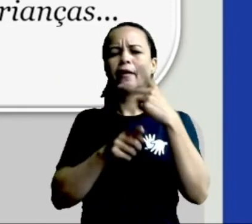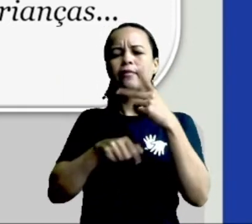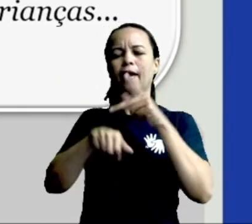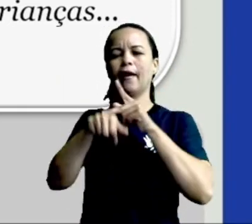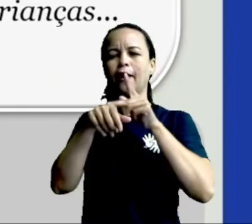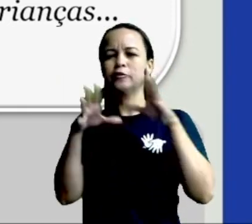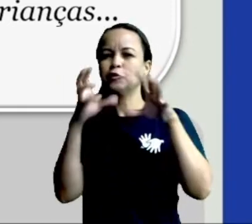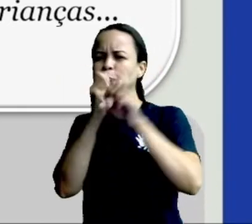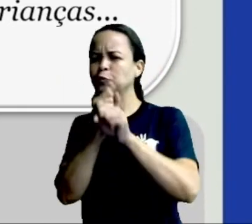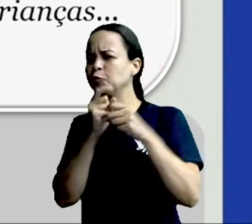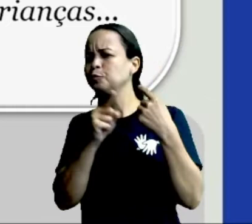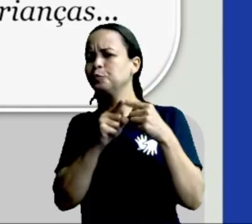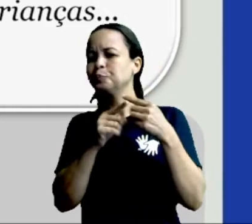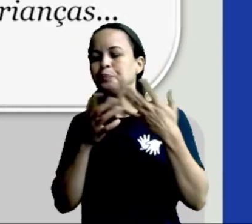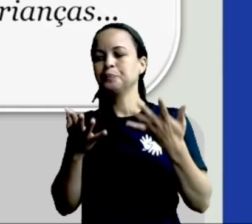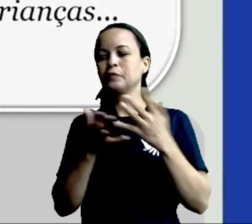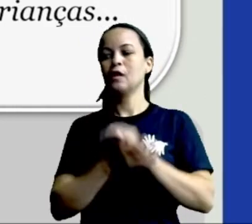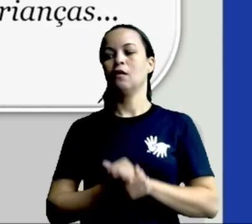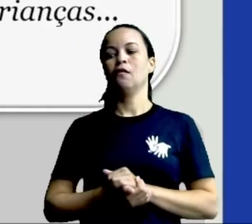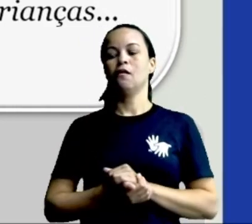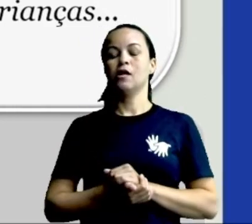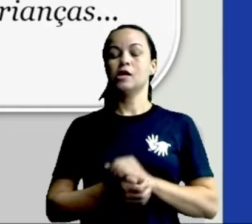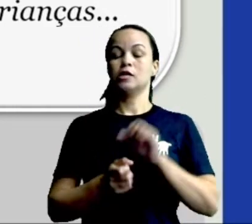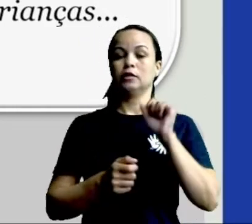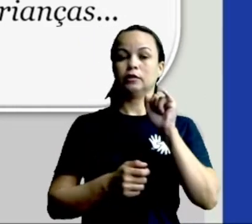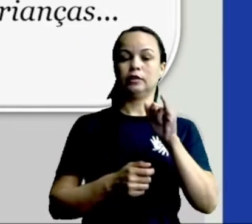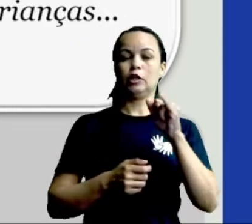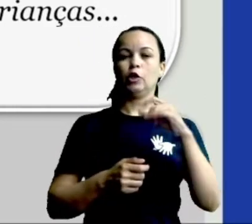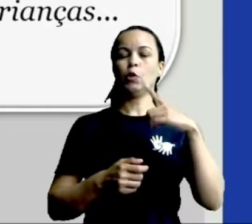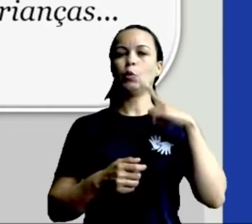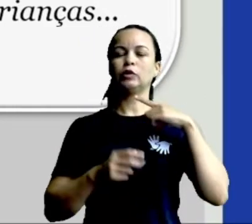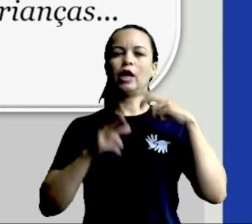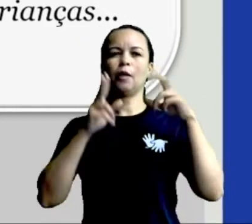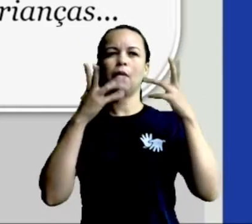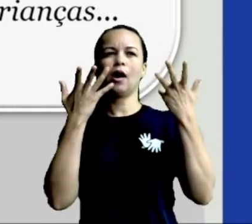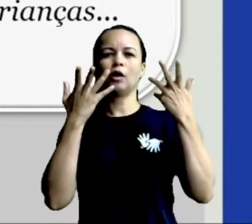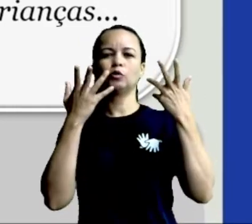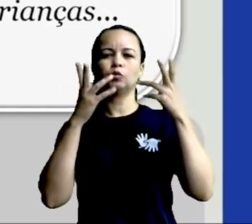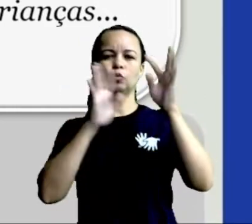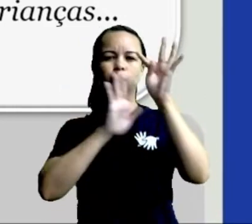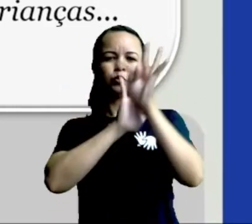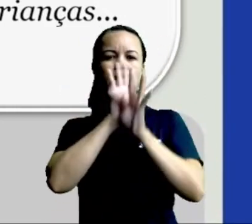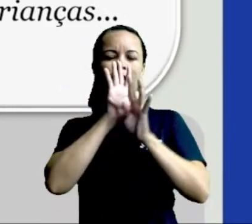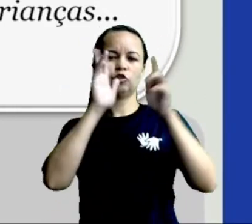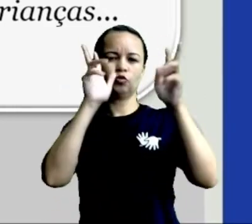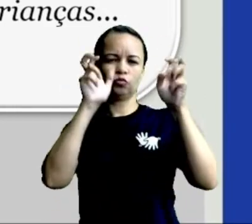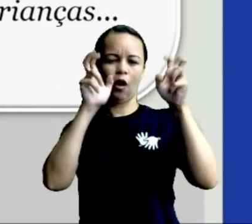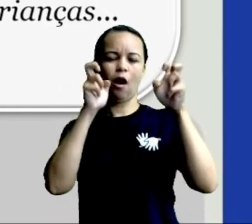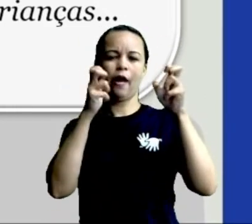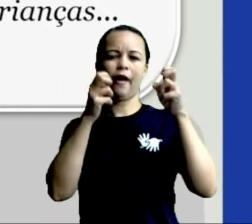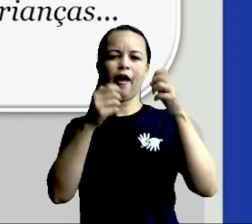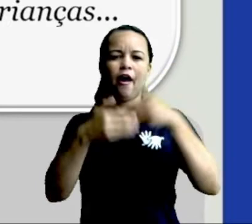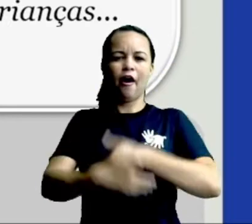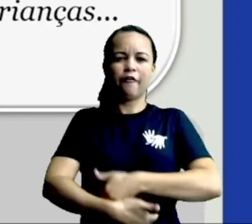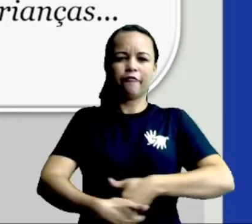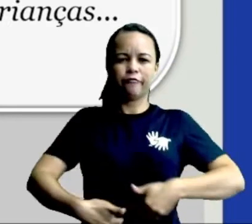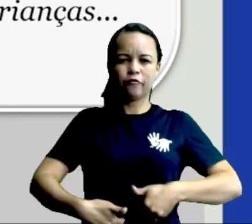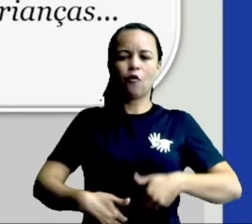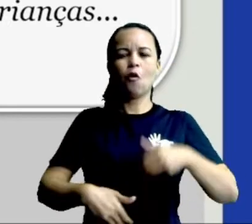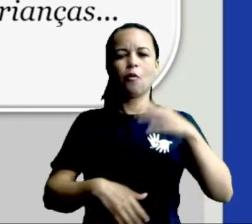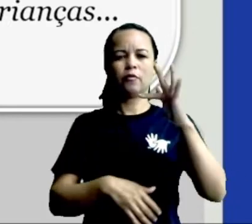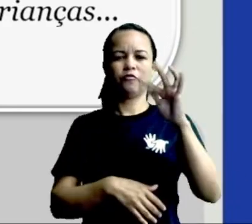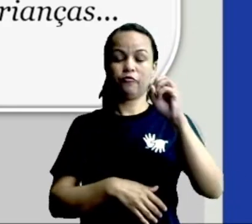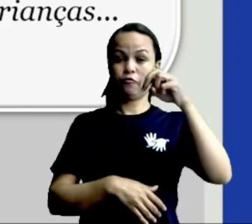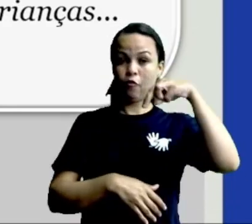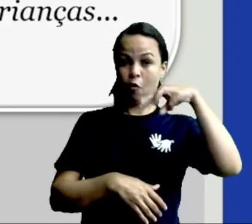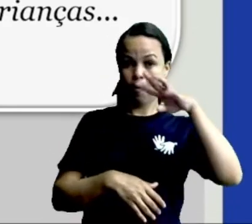negrito? Vejamos. Se o tema do nosso texto foi a fome, então a gente tem aí, ó, a fome não é só